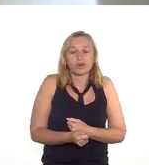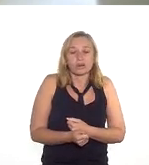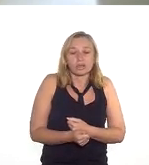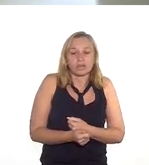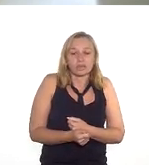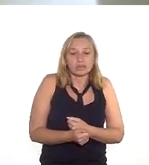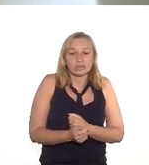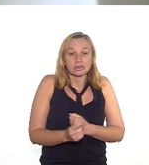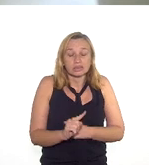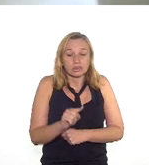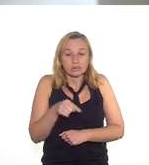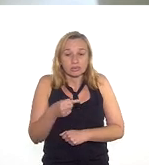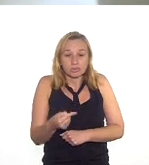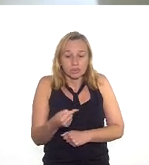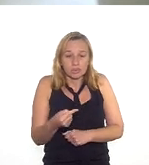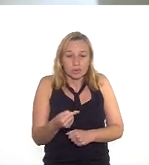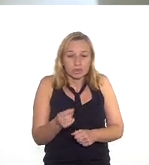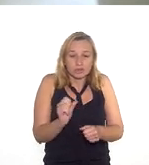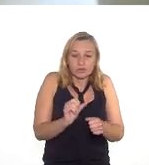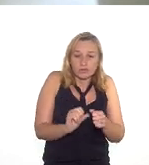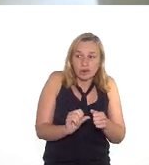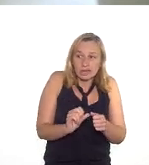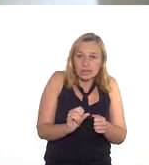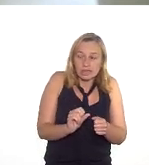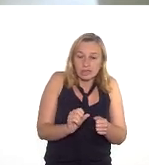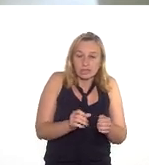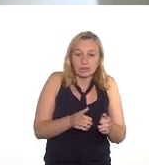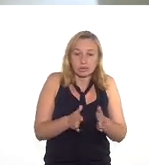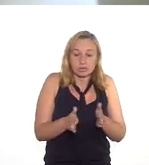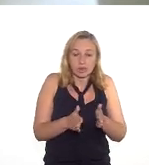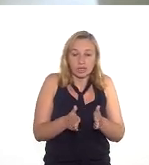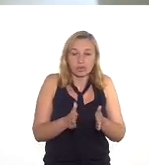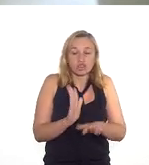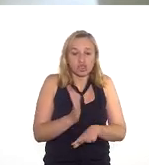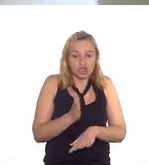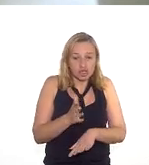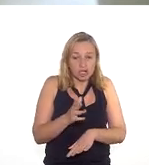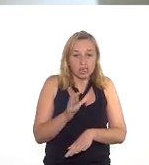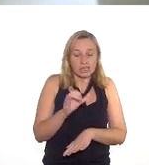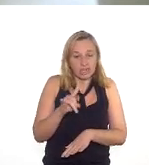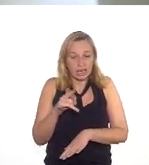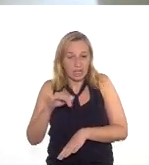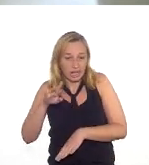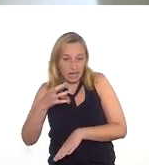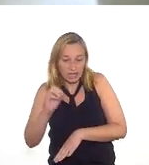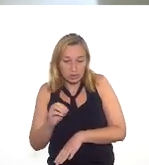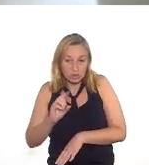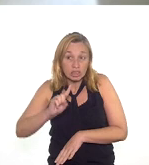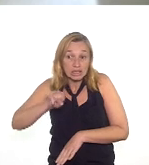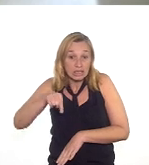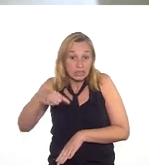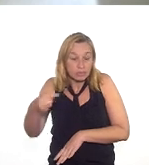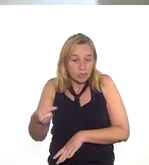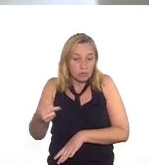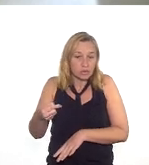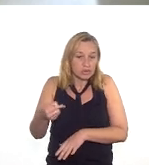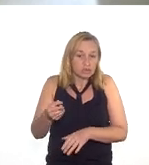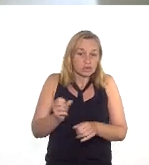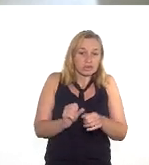se faz no montante declarado e, a seguir, ele vai